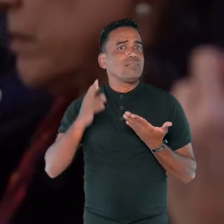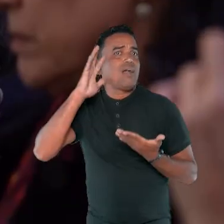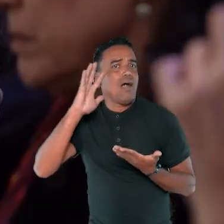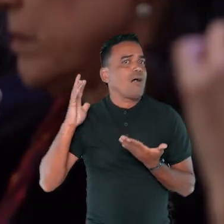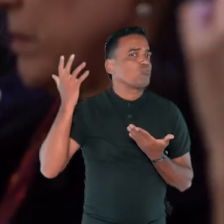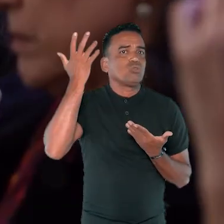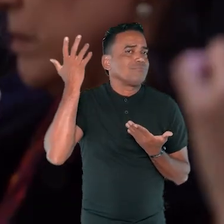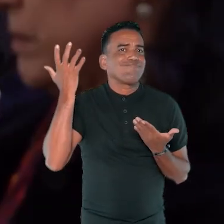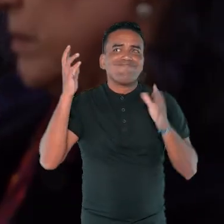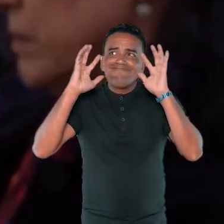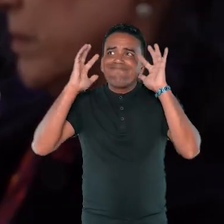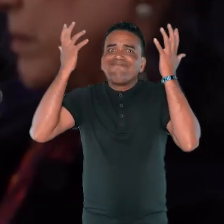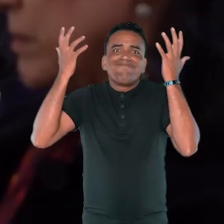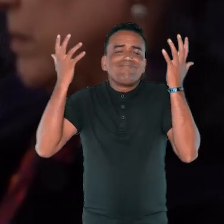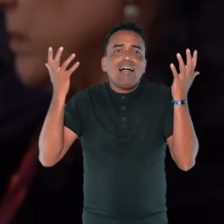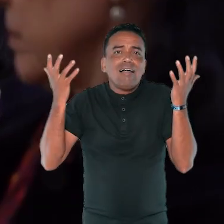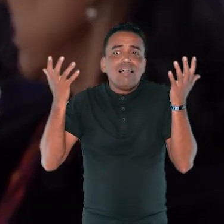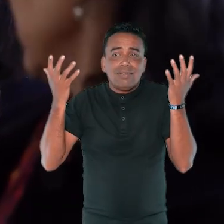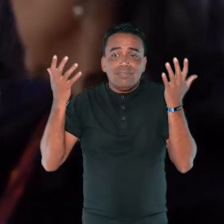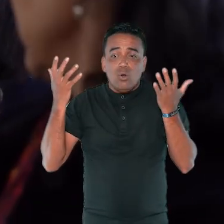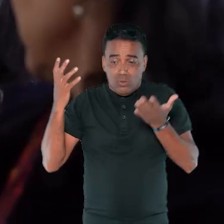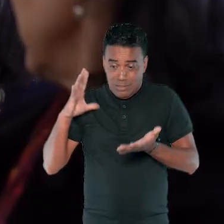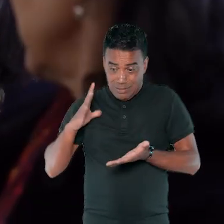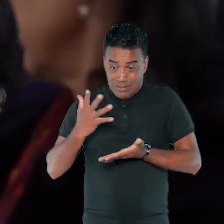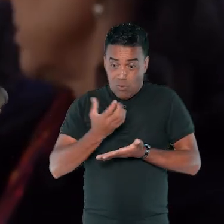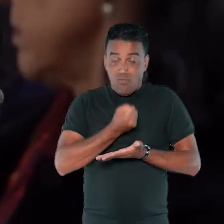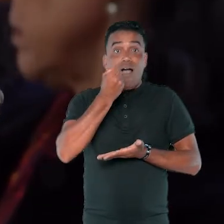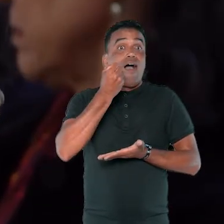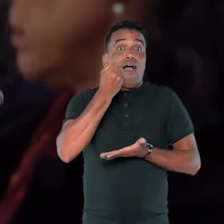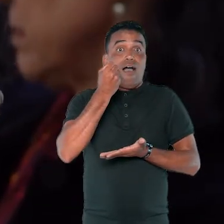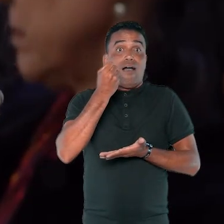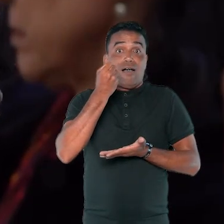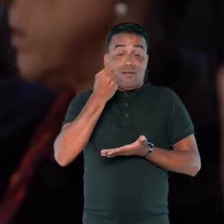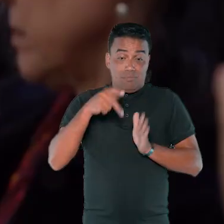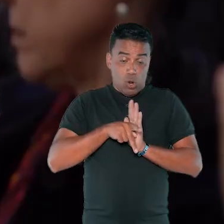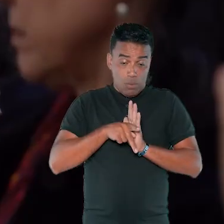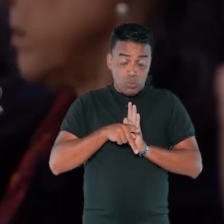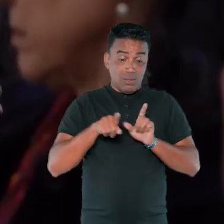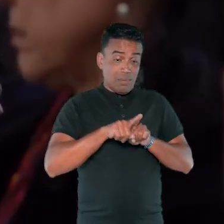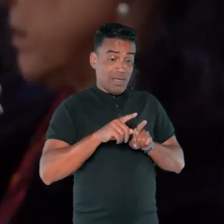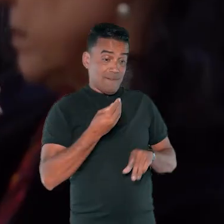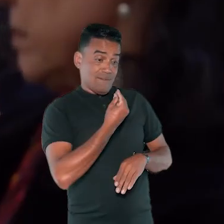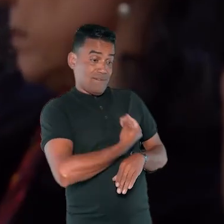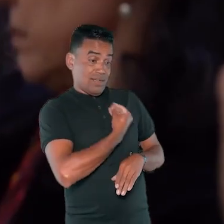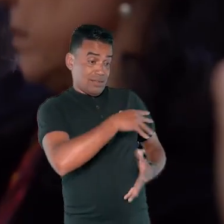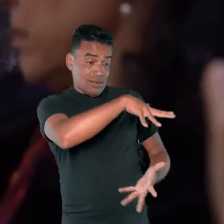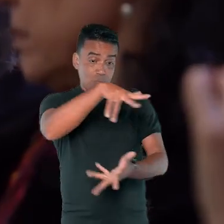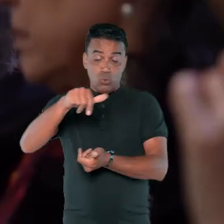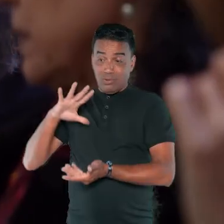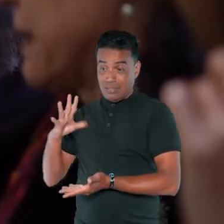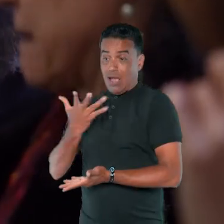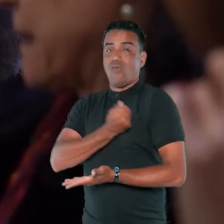fenômeno de ter que se salvar e salvar a vida no planeta no meio